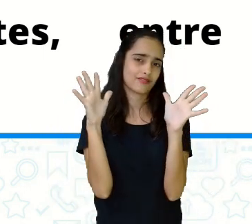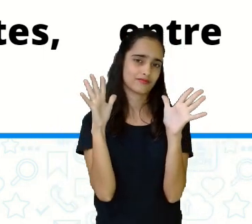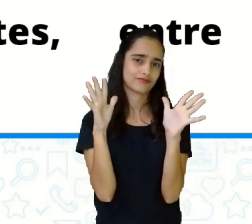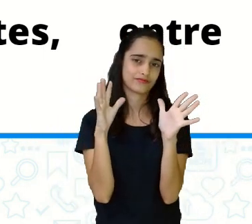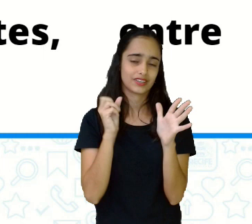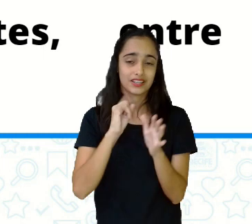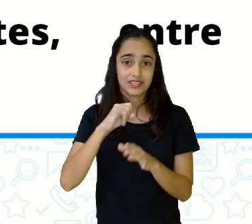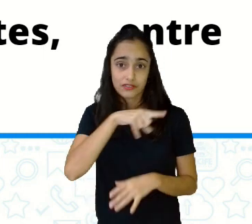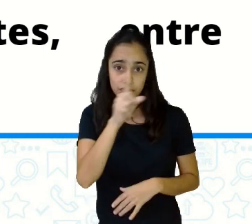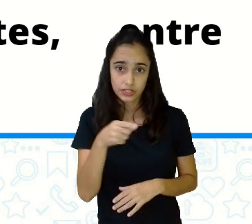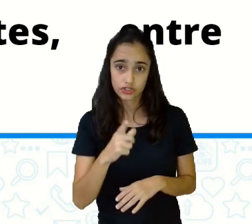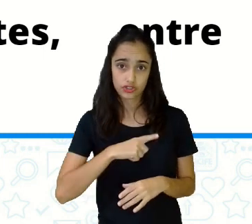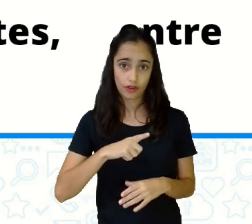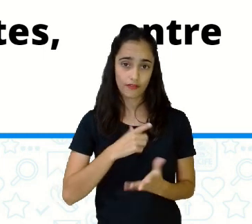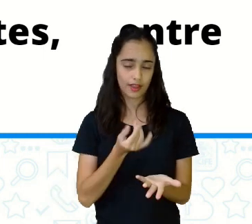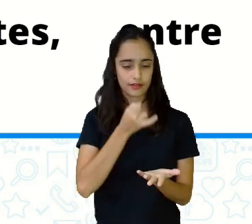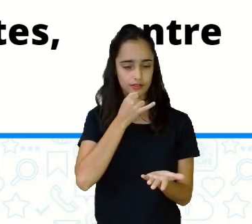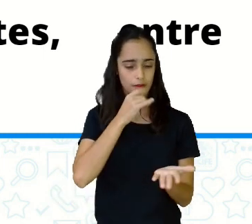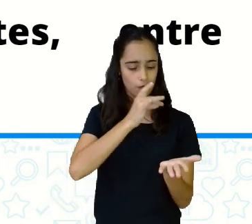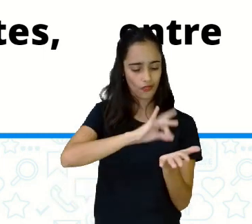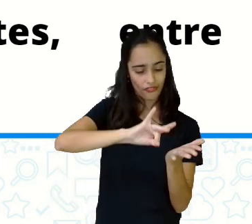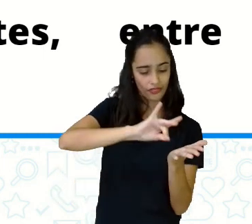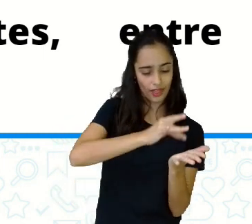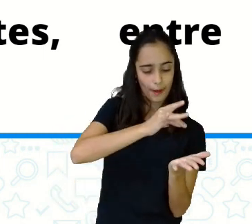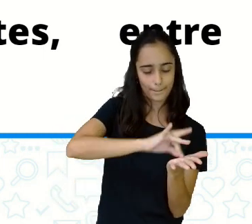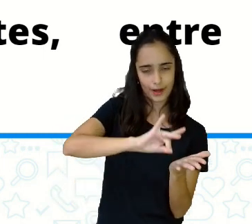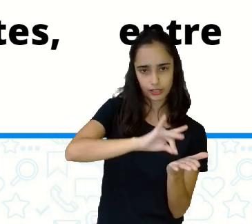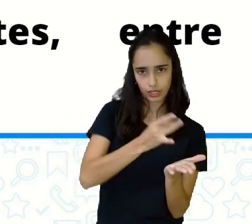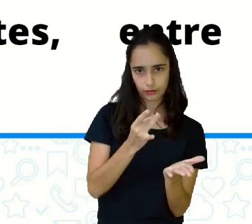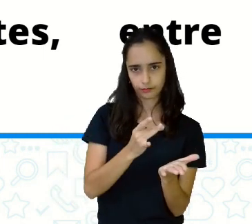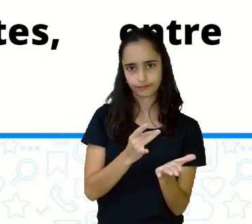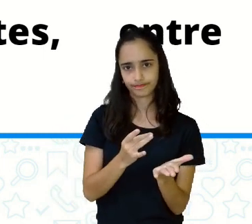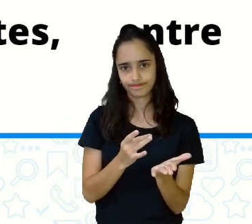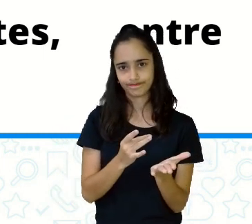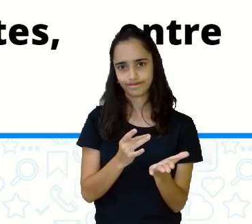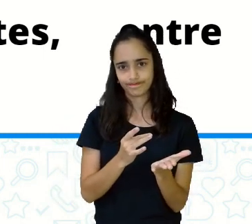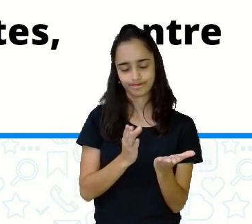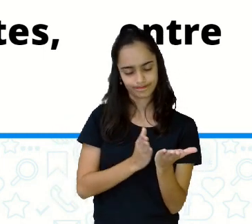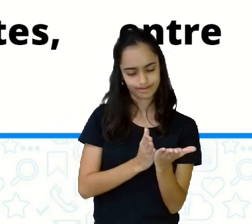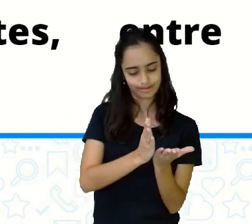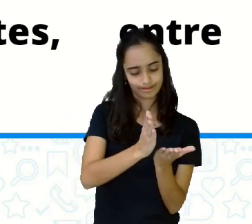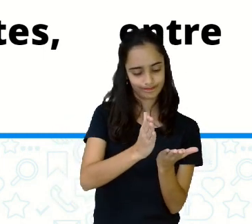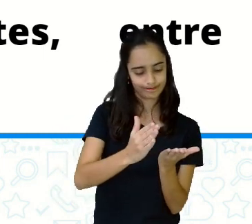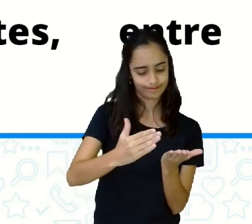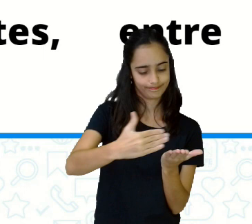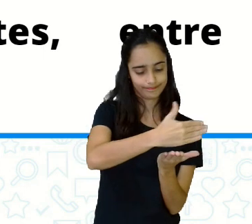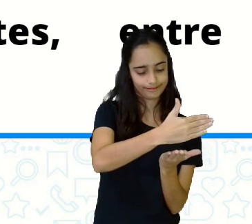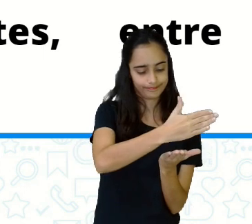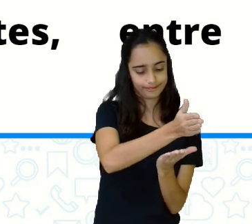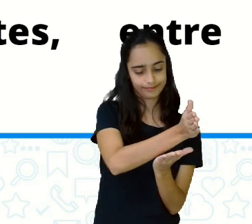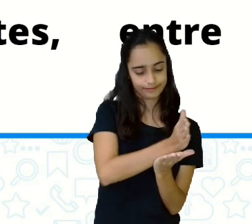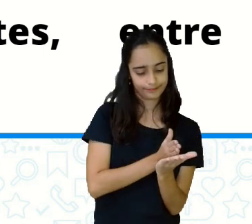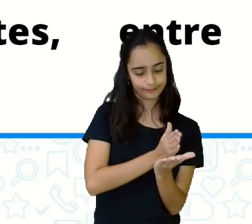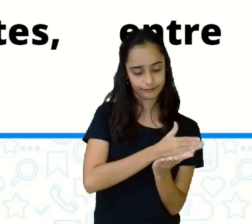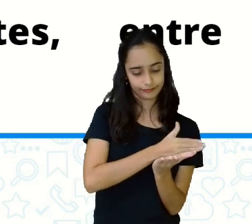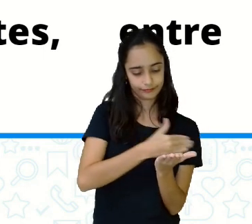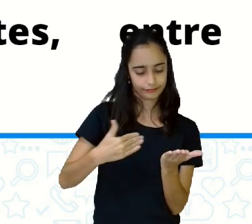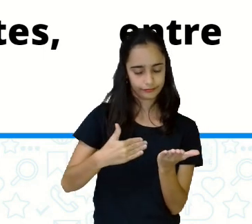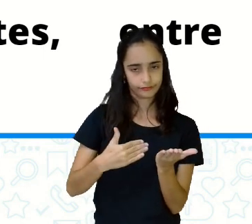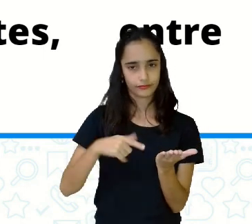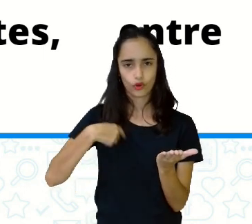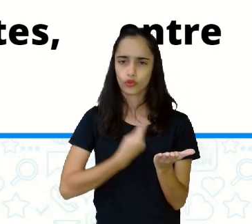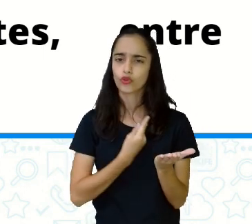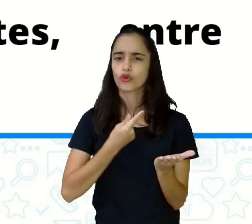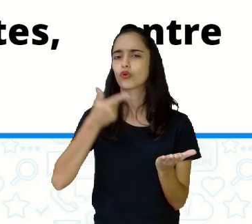do seu tablet, se você prestar atenção, aquela parte, aquela quina, né, que é o que a gente chama, a gente pode perceber um